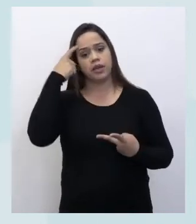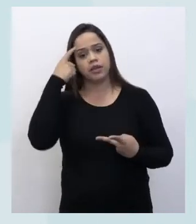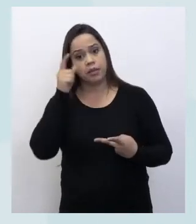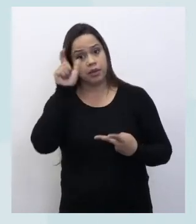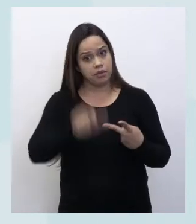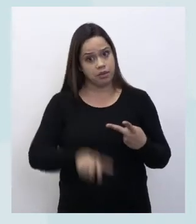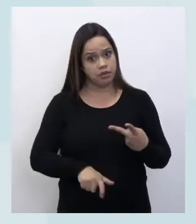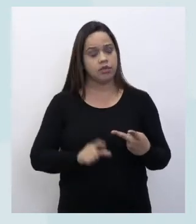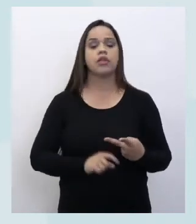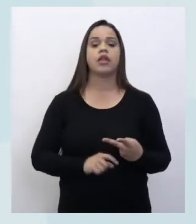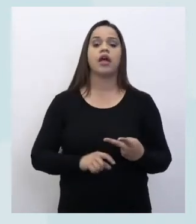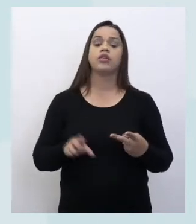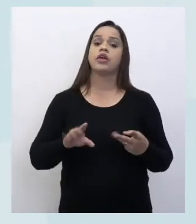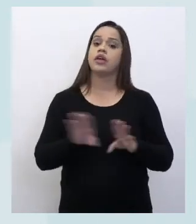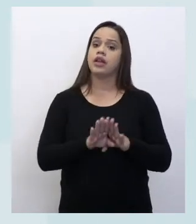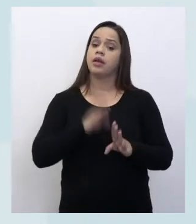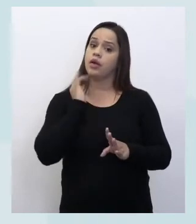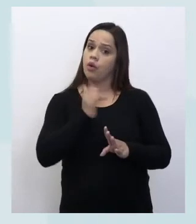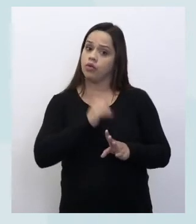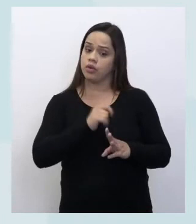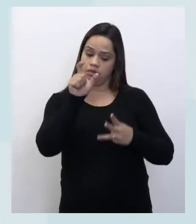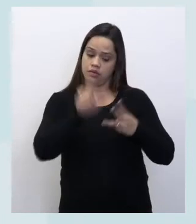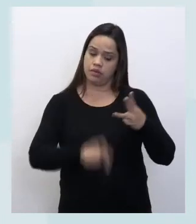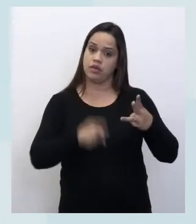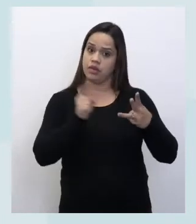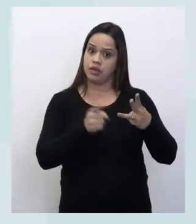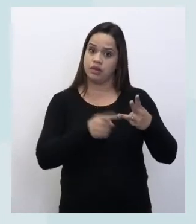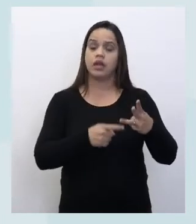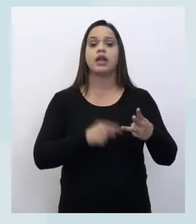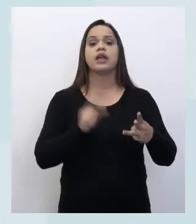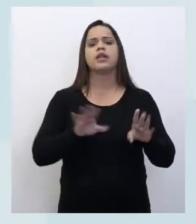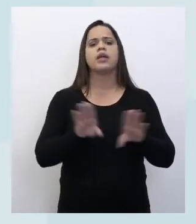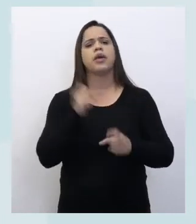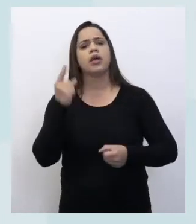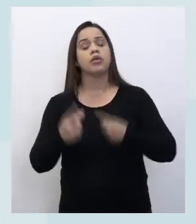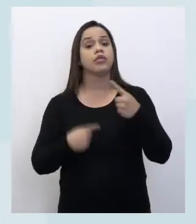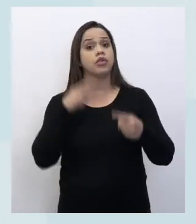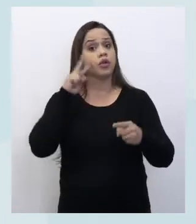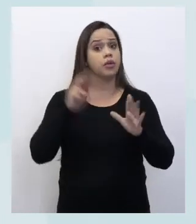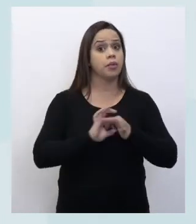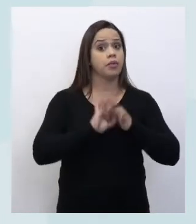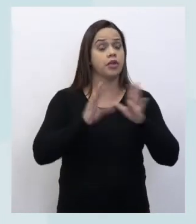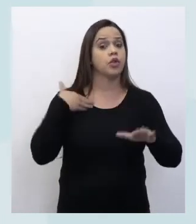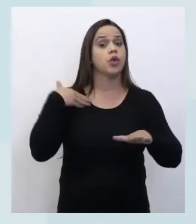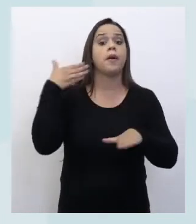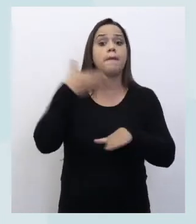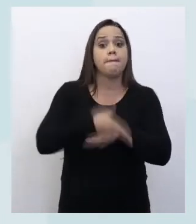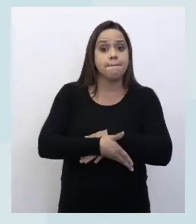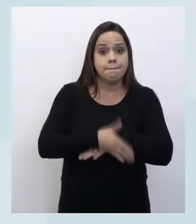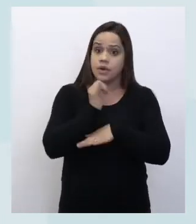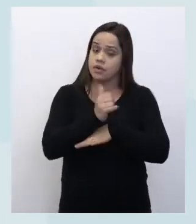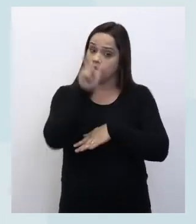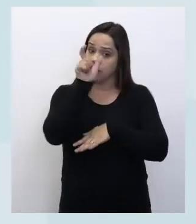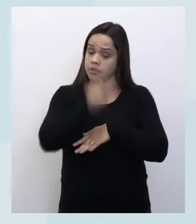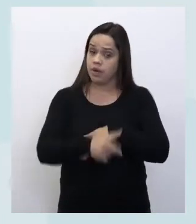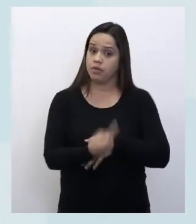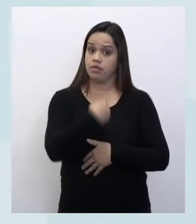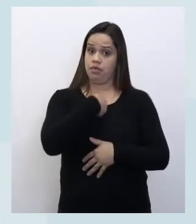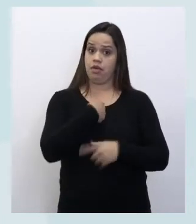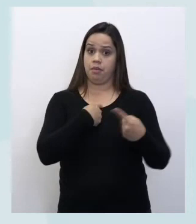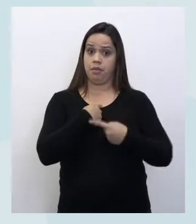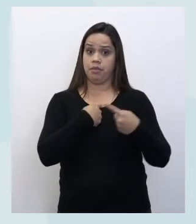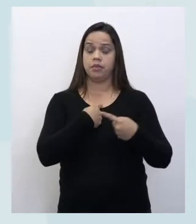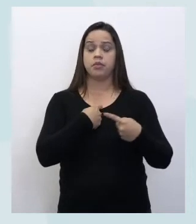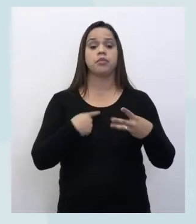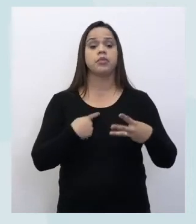personagem. Conta a história em terceira pessoa e às vezes permite o quê? Certas intromissões narrando em primeira pessoa. Ele conhece